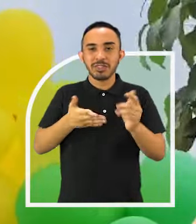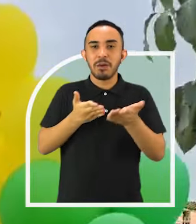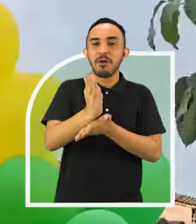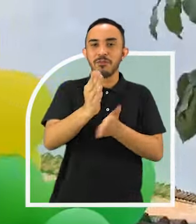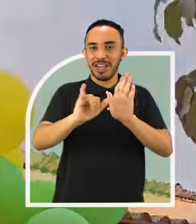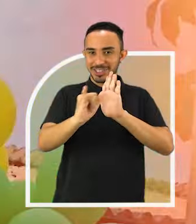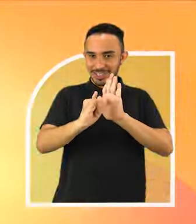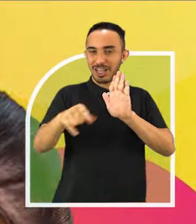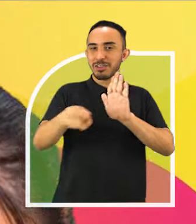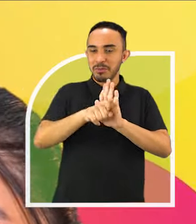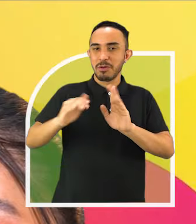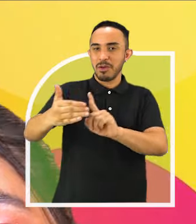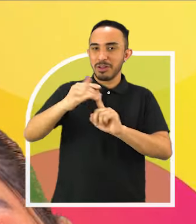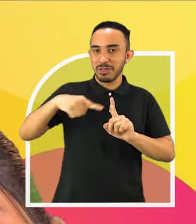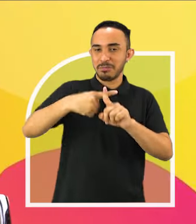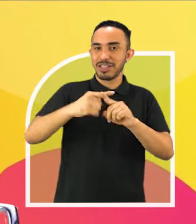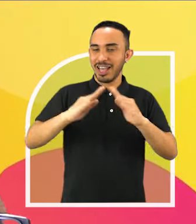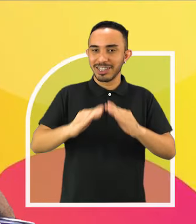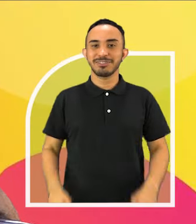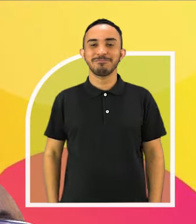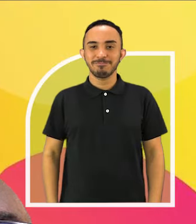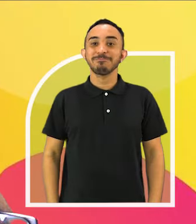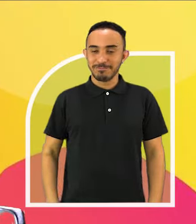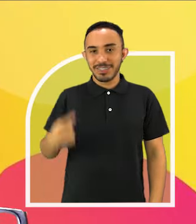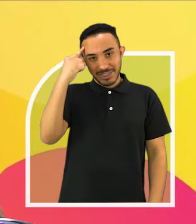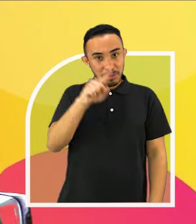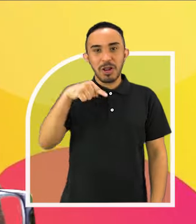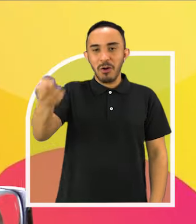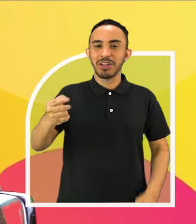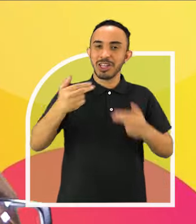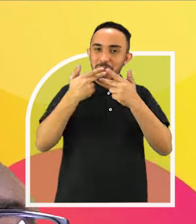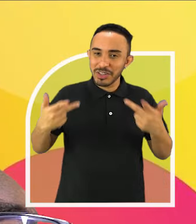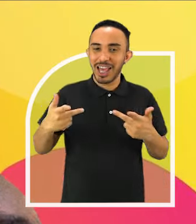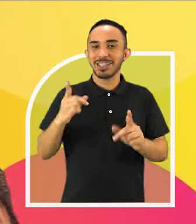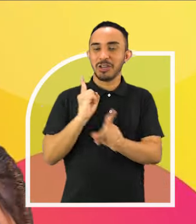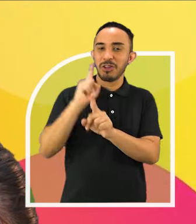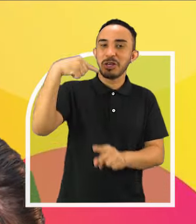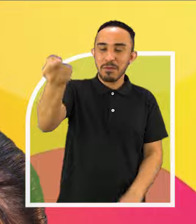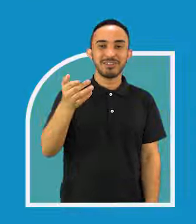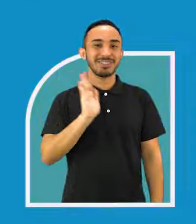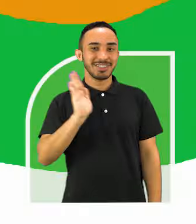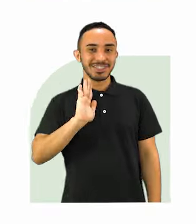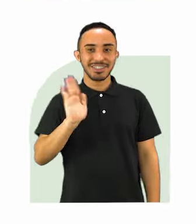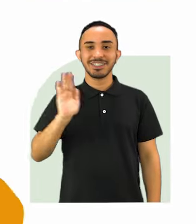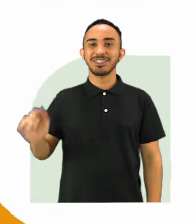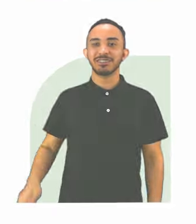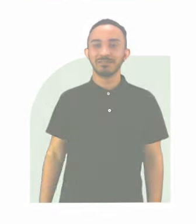governo federal. E essas foram as notícias da semana. Semana que vem voltamos com mais um check. Até a próxima, pessoal! Até!